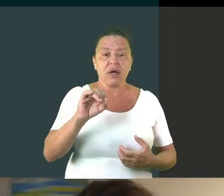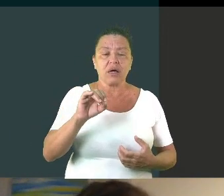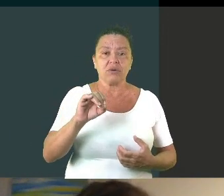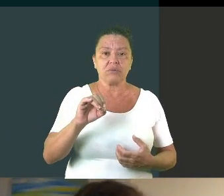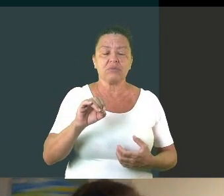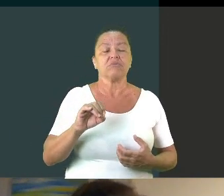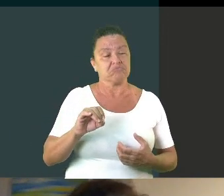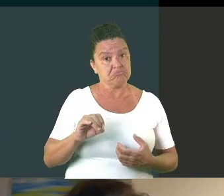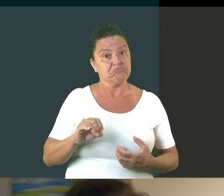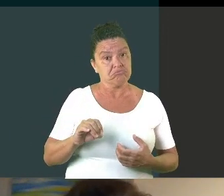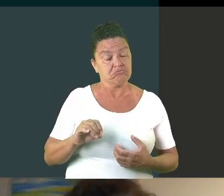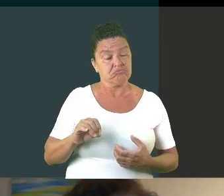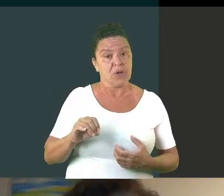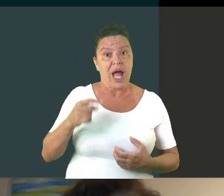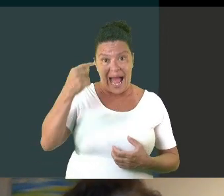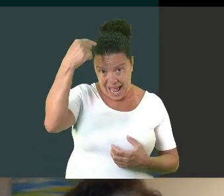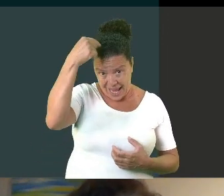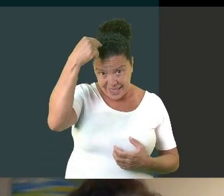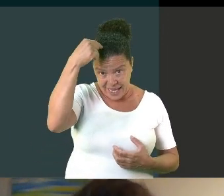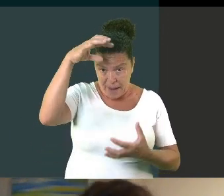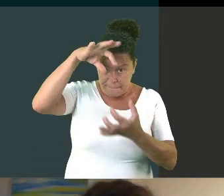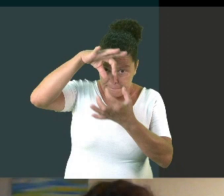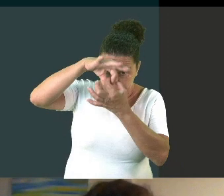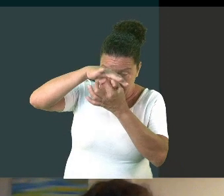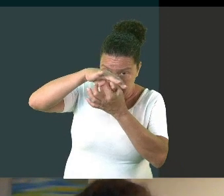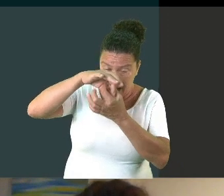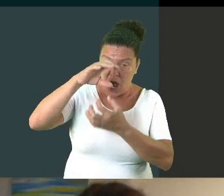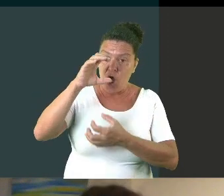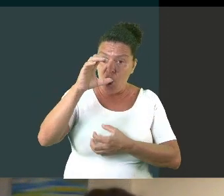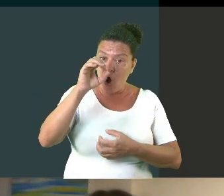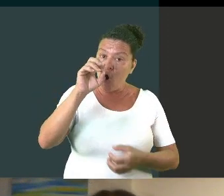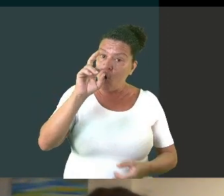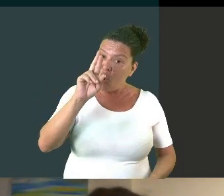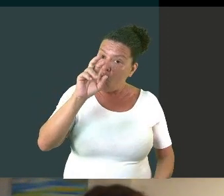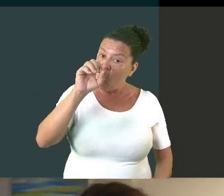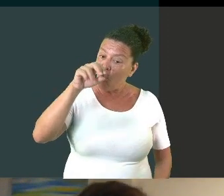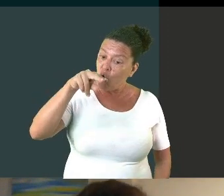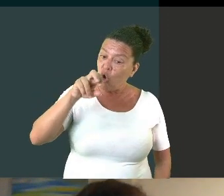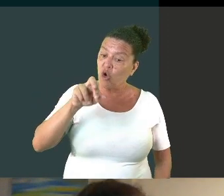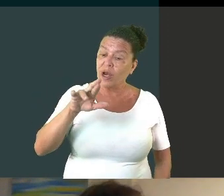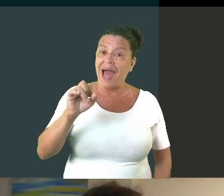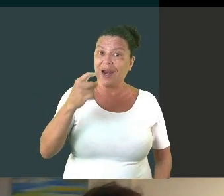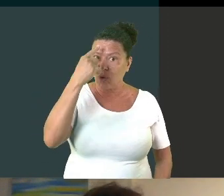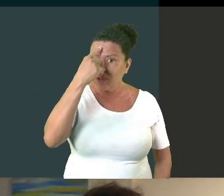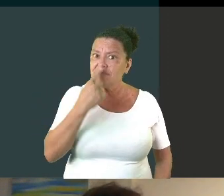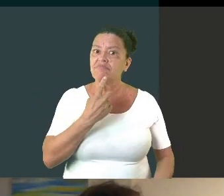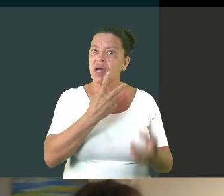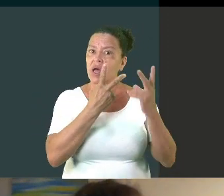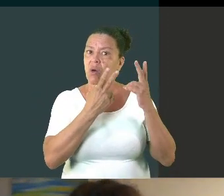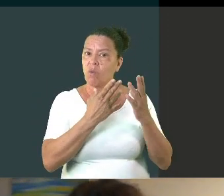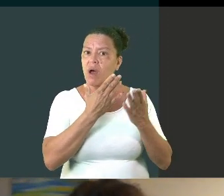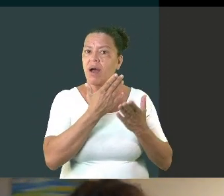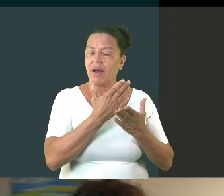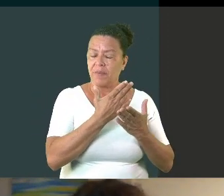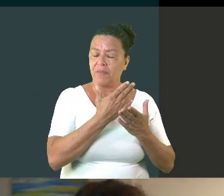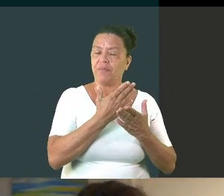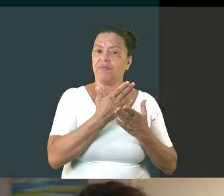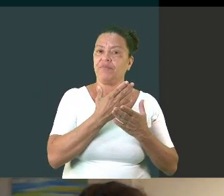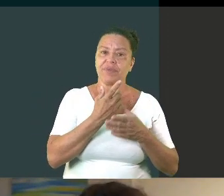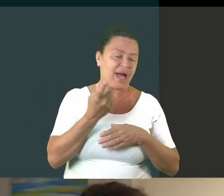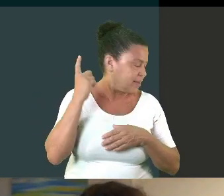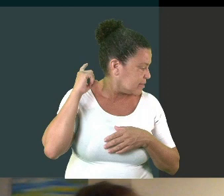por exemplo, ele está vinculado aqui como diz a nossa imagem aqui, a glândula